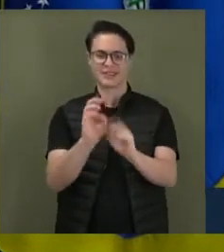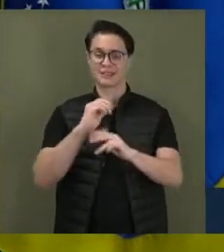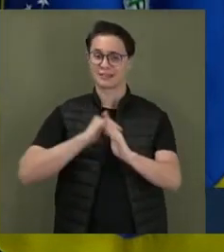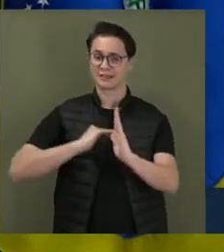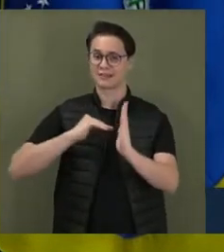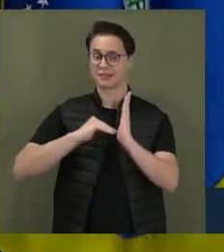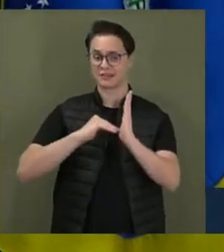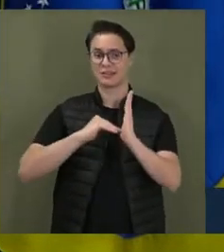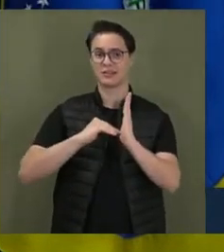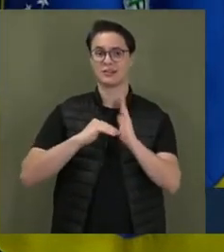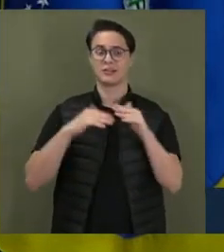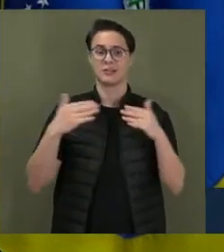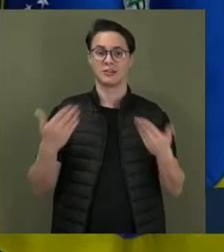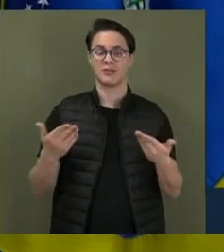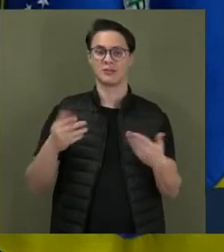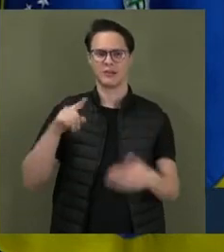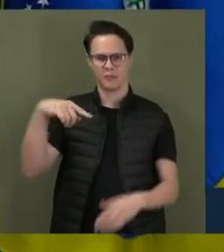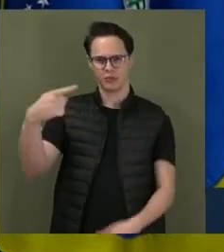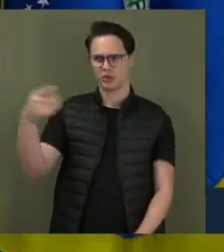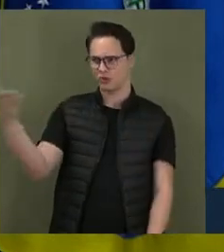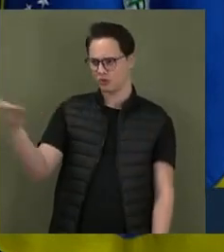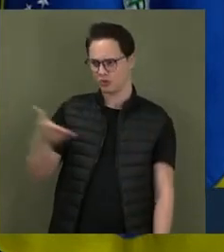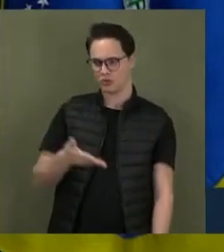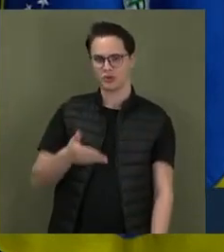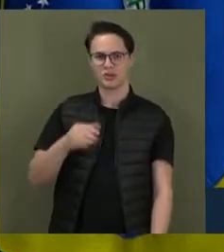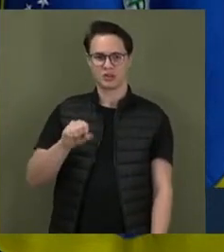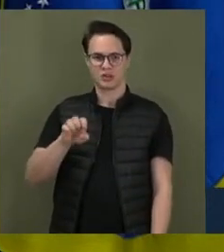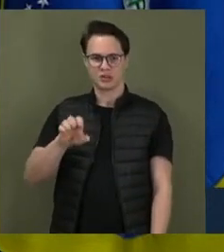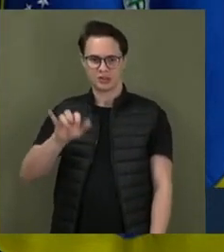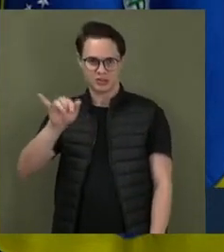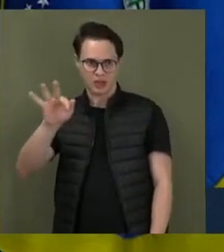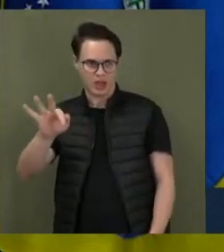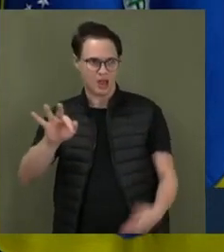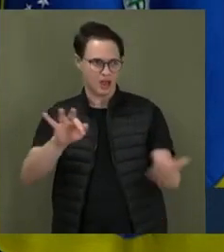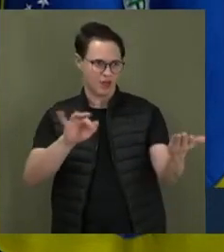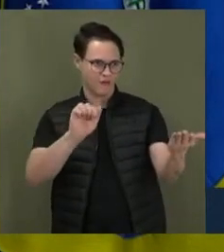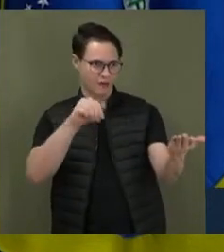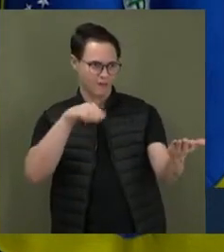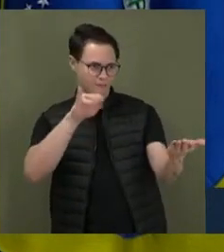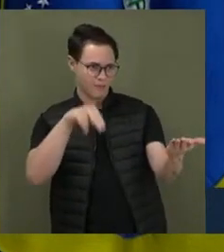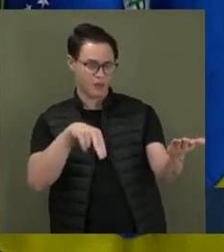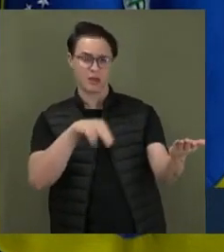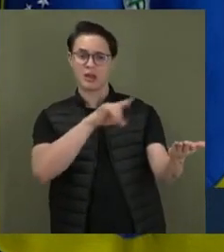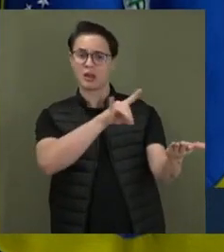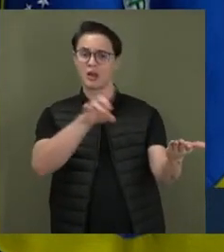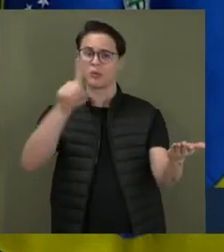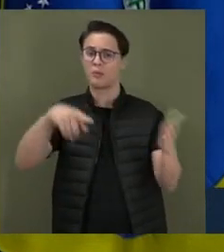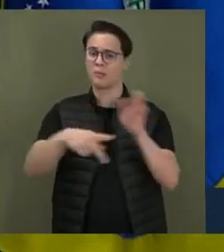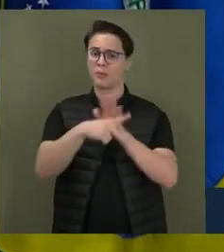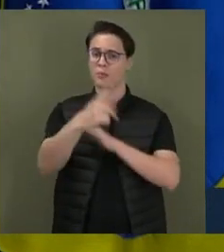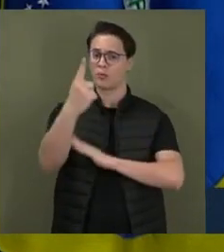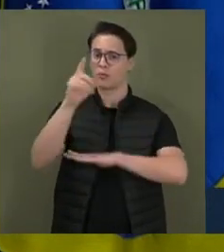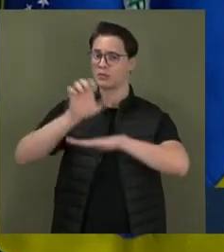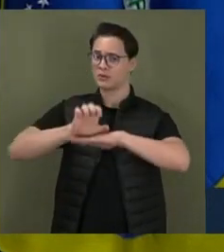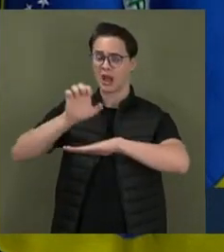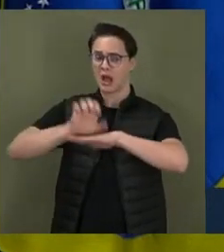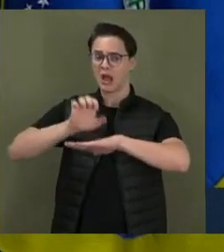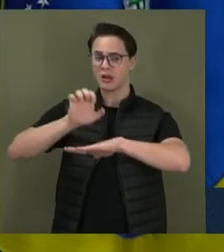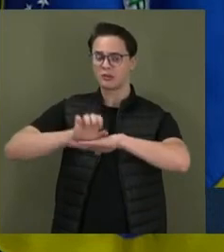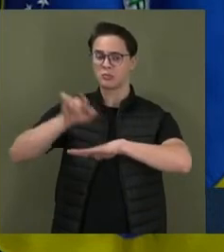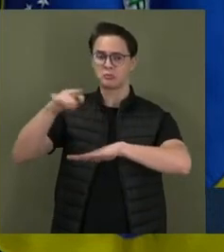nós escutaremos o Jorge Seife, Espírito a mim, cada um de um estado da federação diferente, trazendo a sua visão,